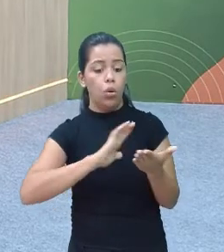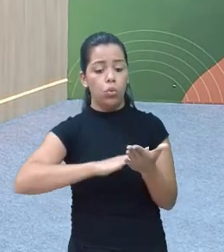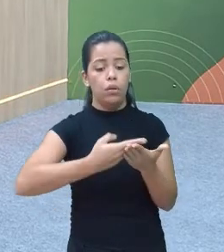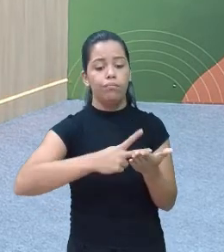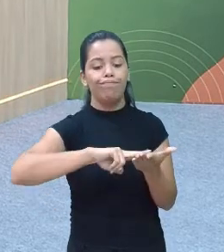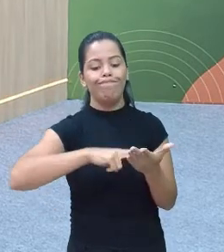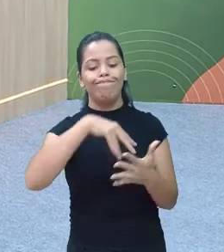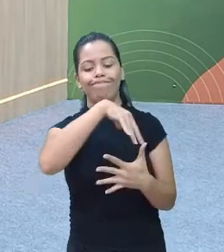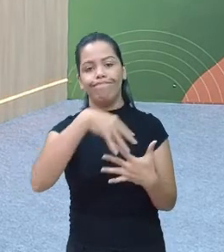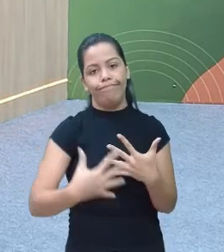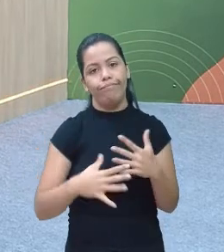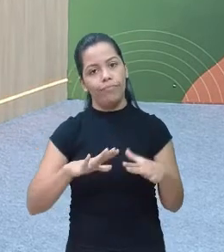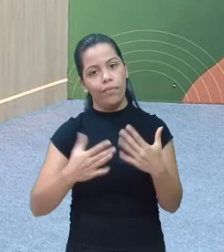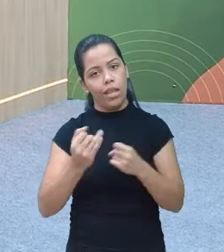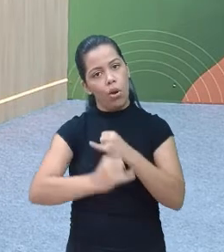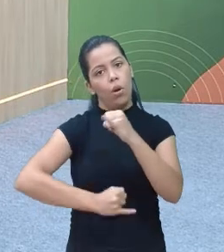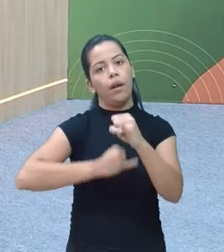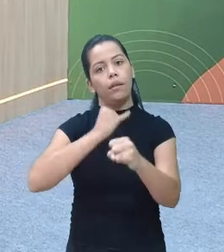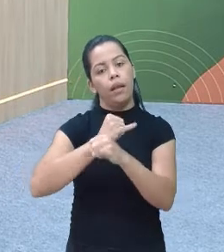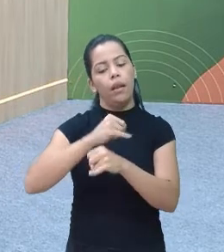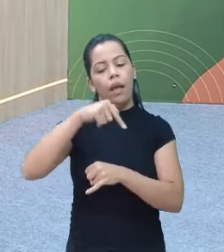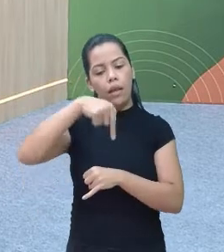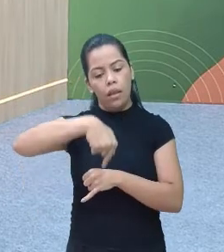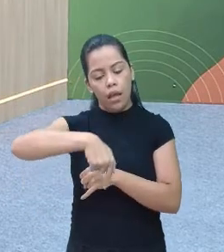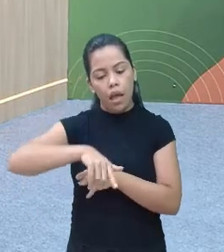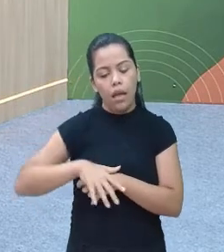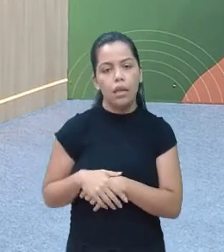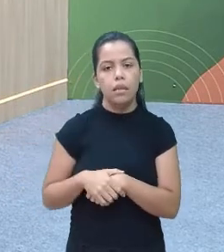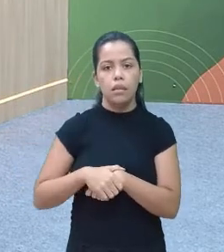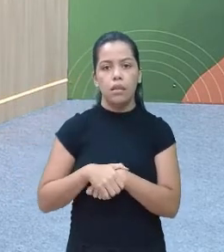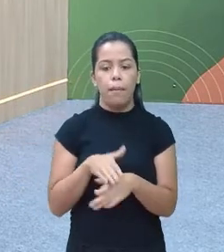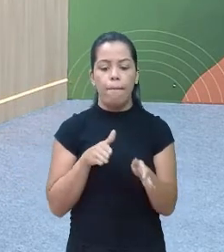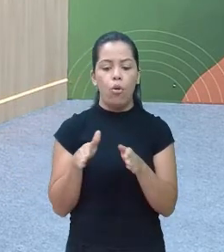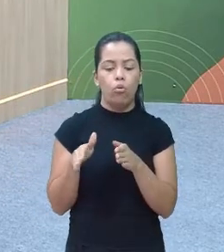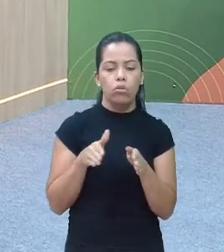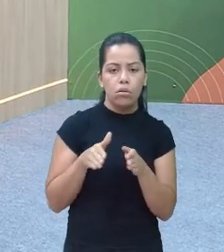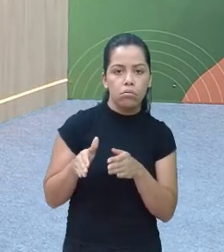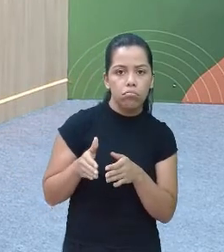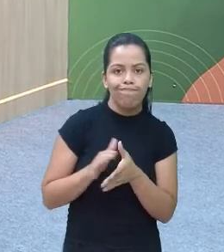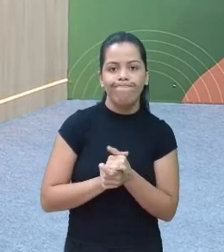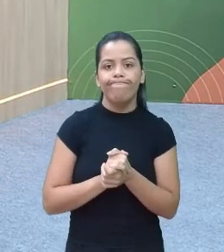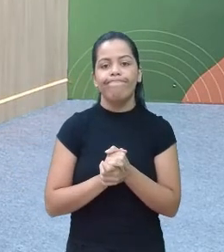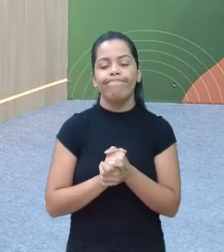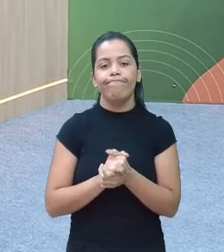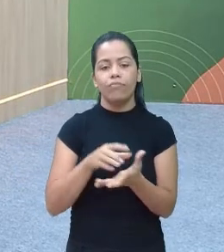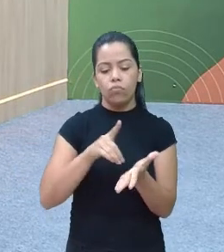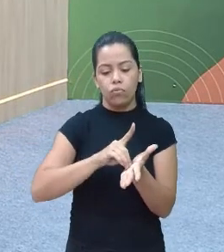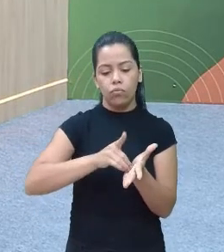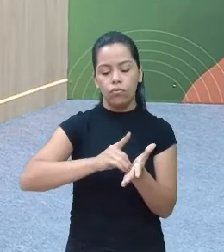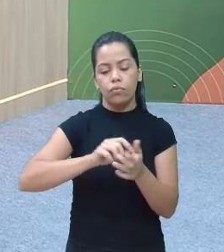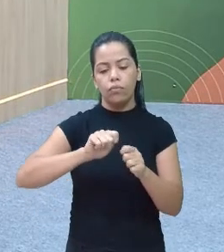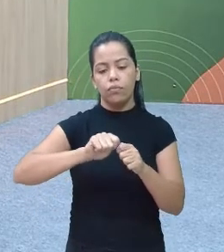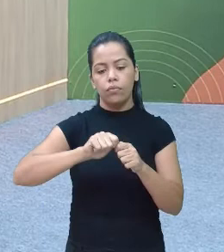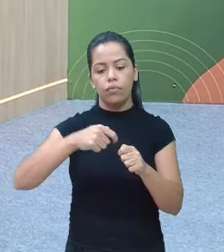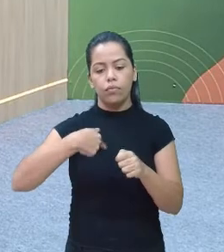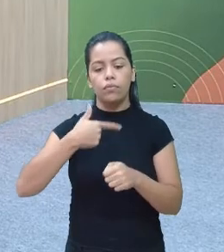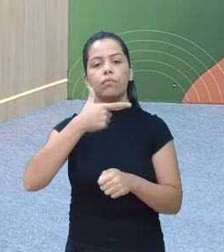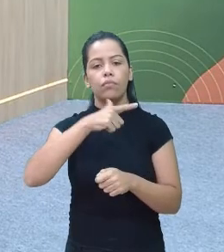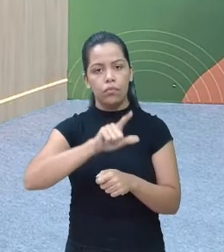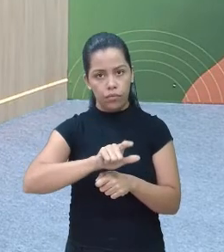essa forma digital permite com que a gente torne tudo mais inclusivo, pensando nas diferentes